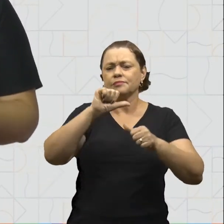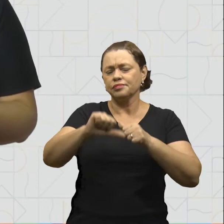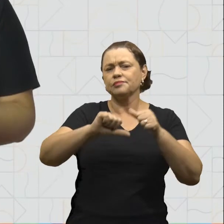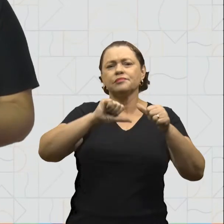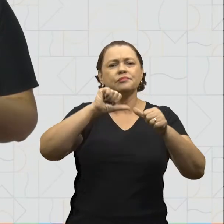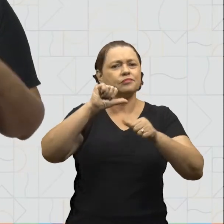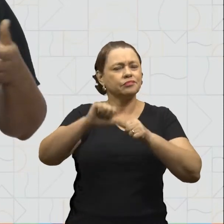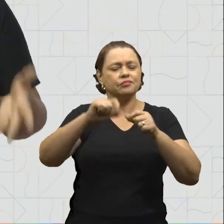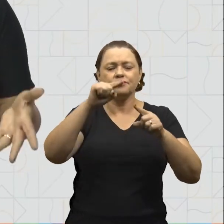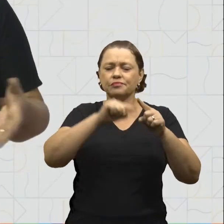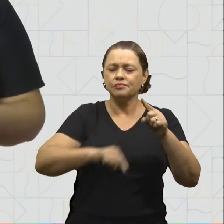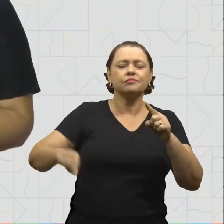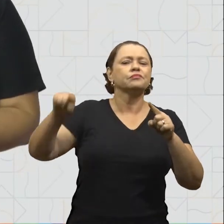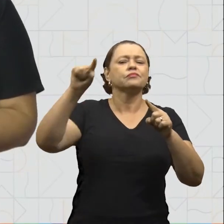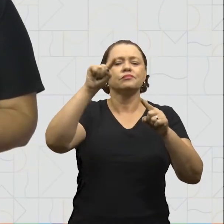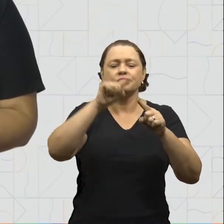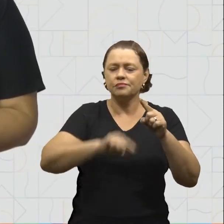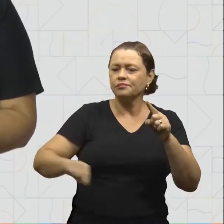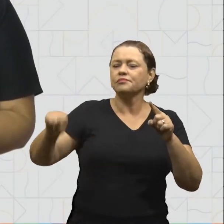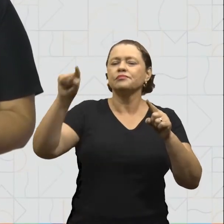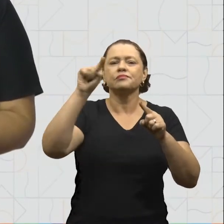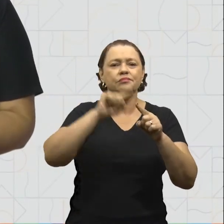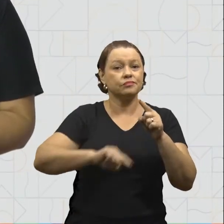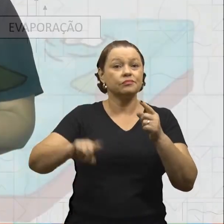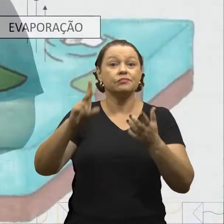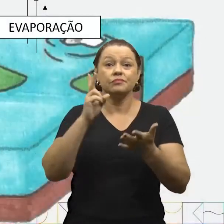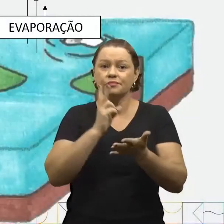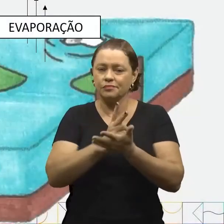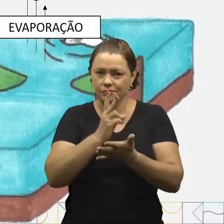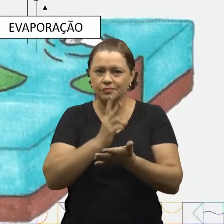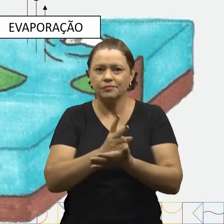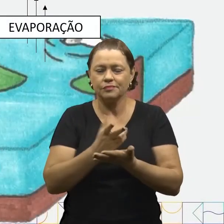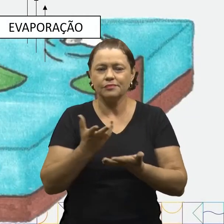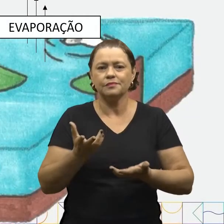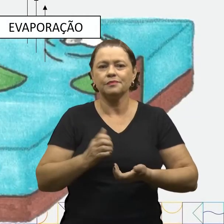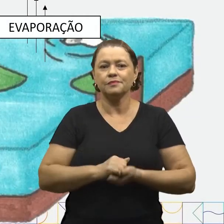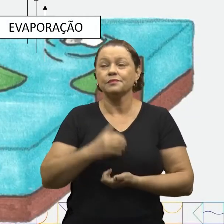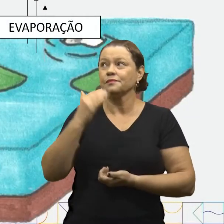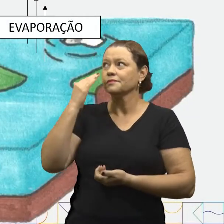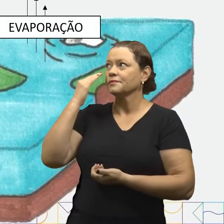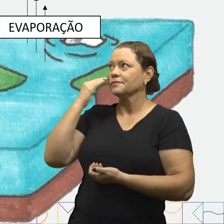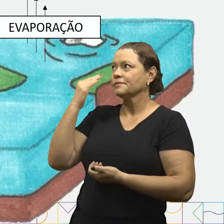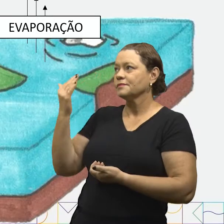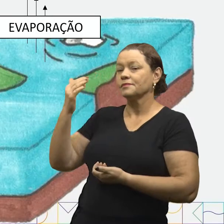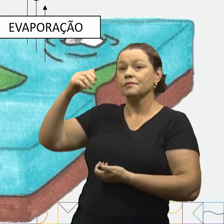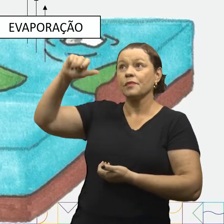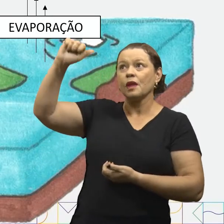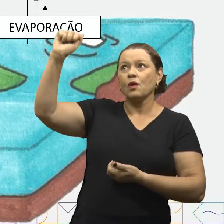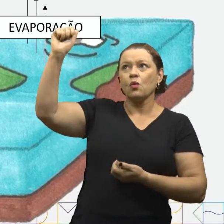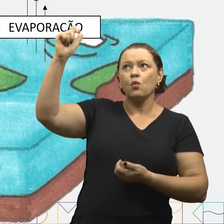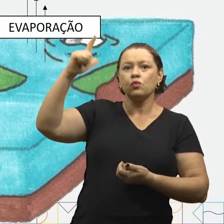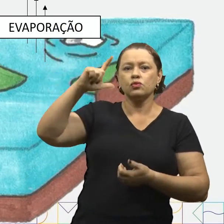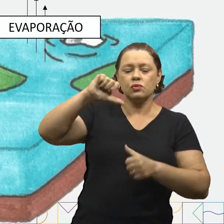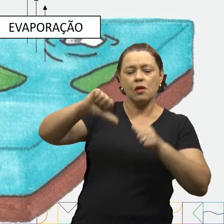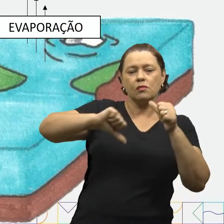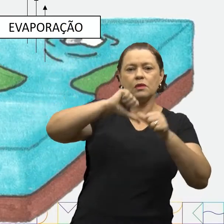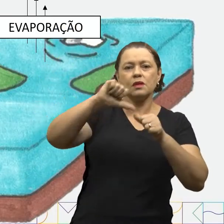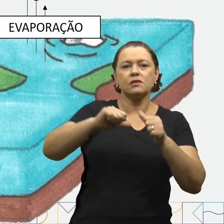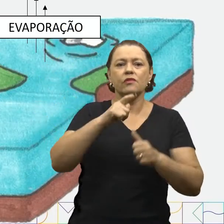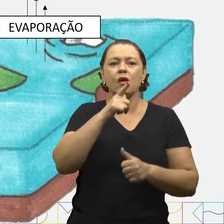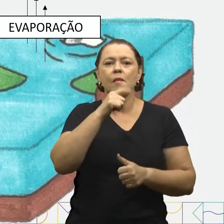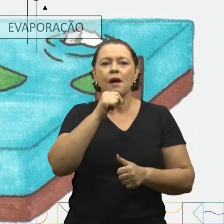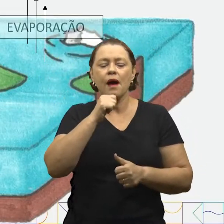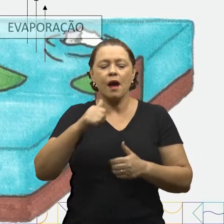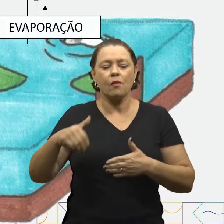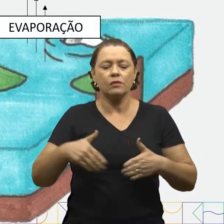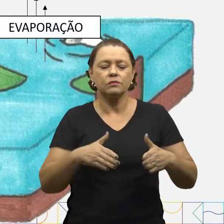água se chama ciclo da água. Vamos compreendê-lo? O calor do sol transforma a água de rios e oceanos